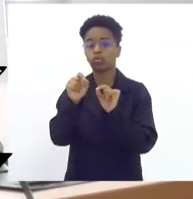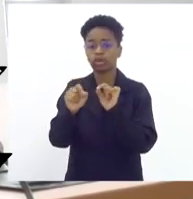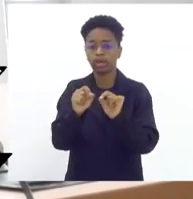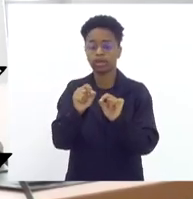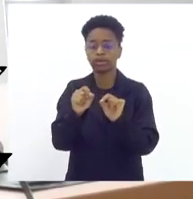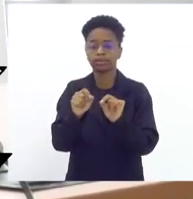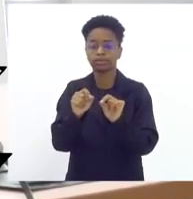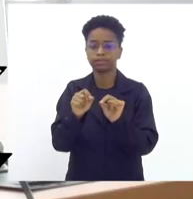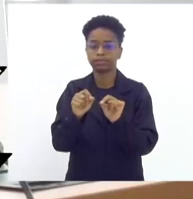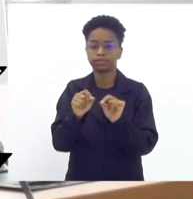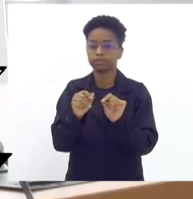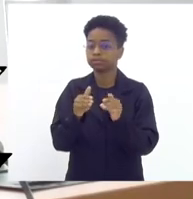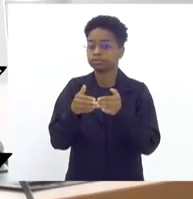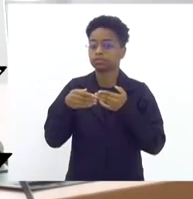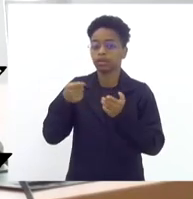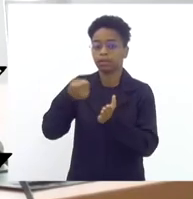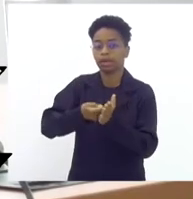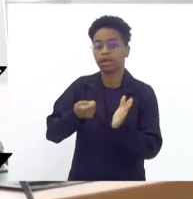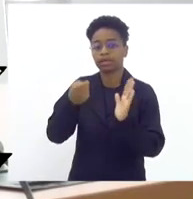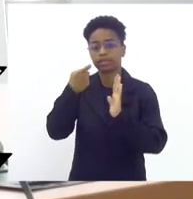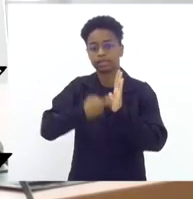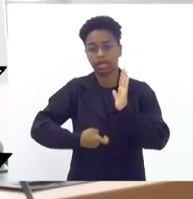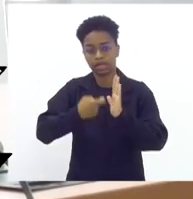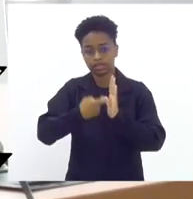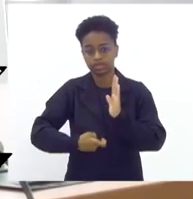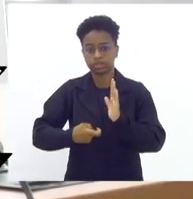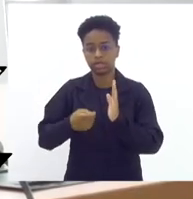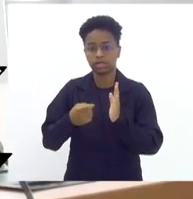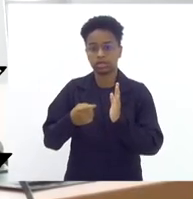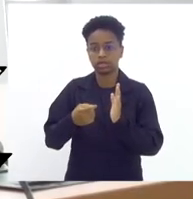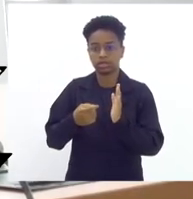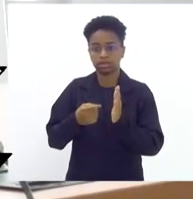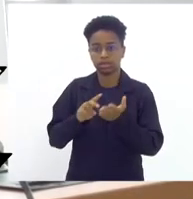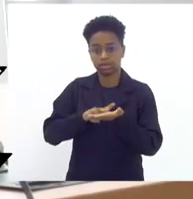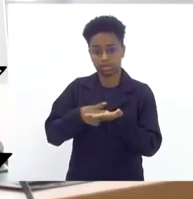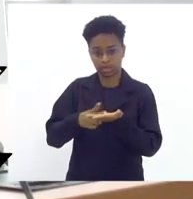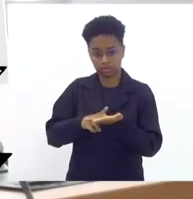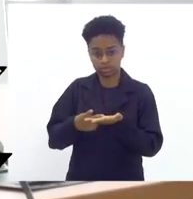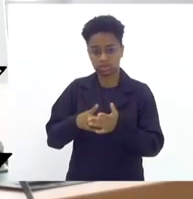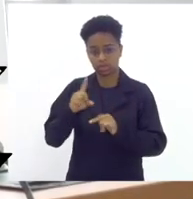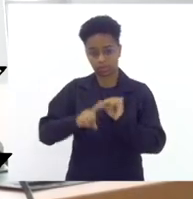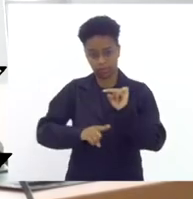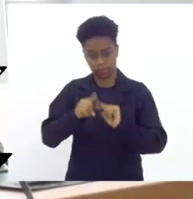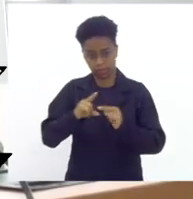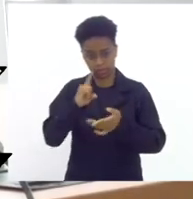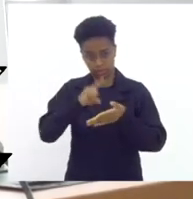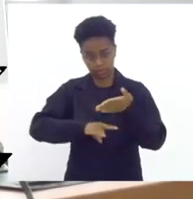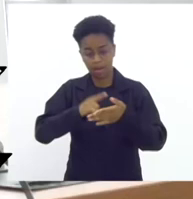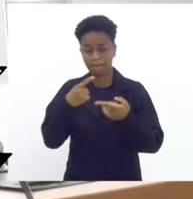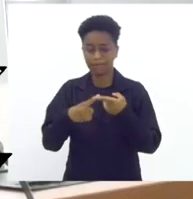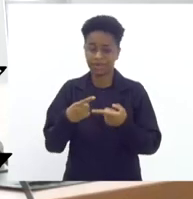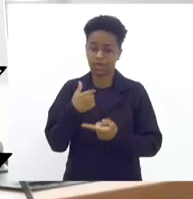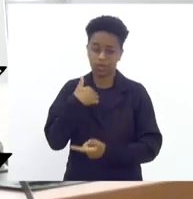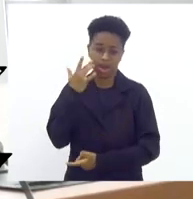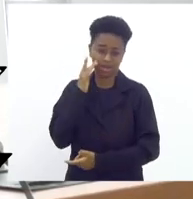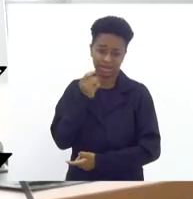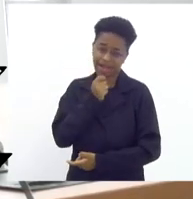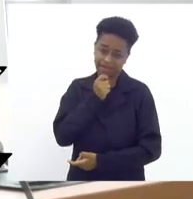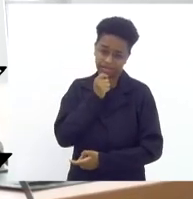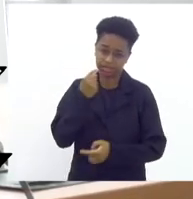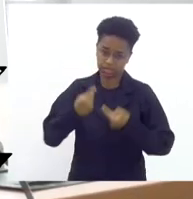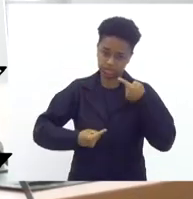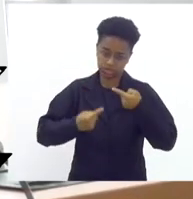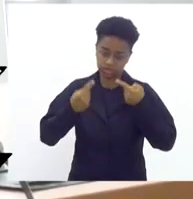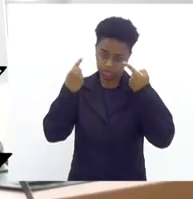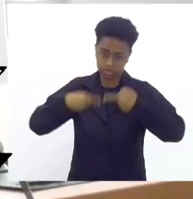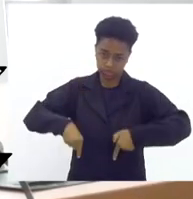isenção das taxas na tradução juramentada e essa é um pouco que eu quero focar porque eu acho que ainda que tem mais desafios